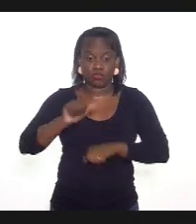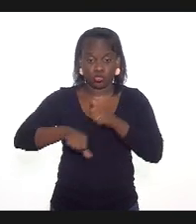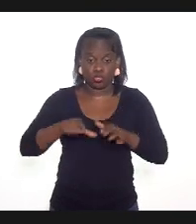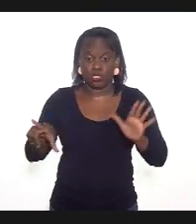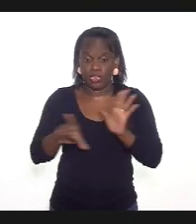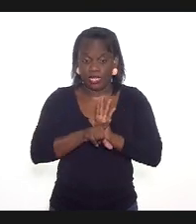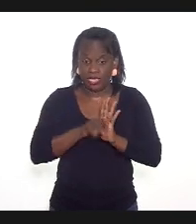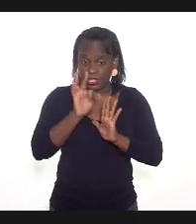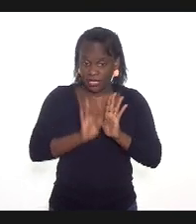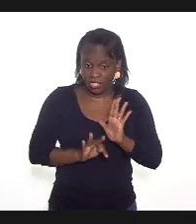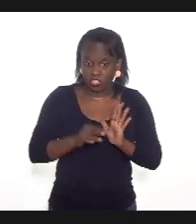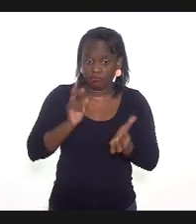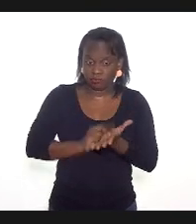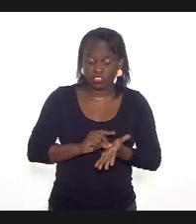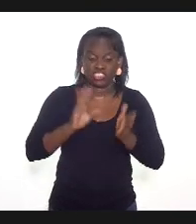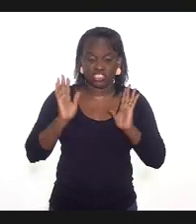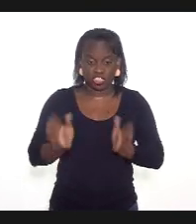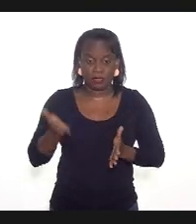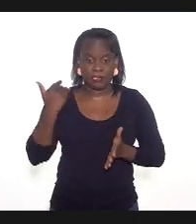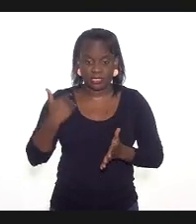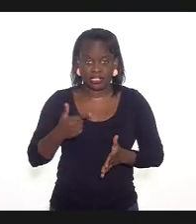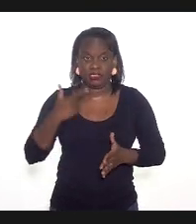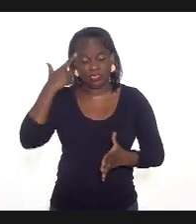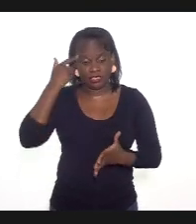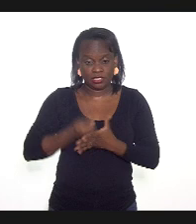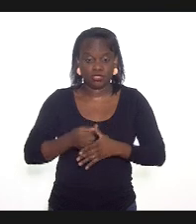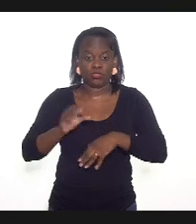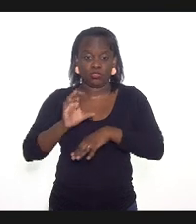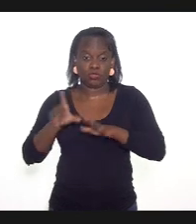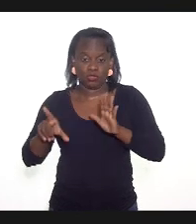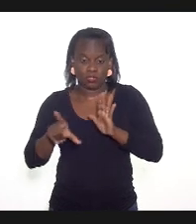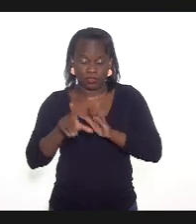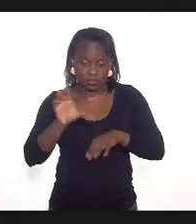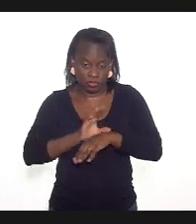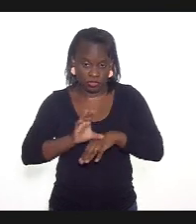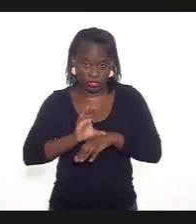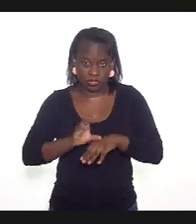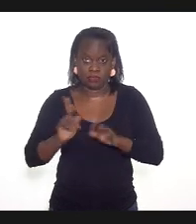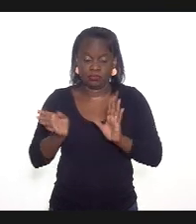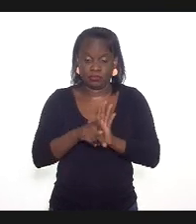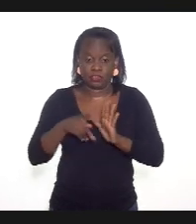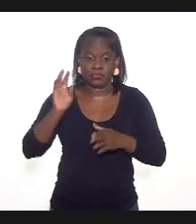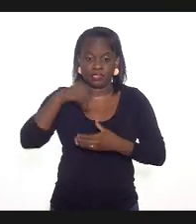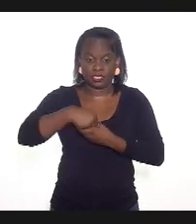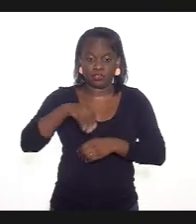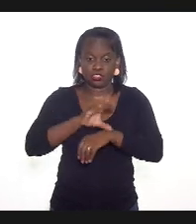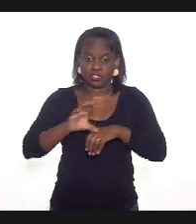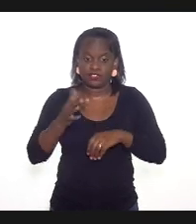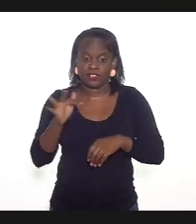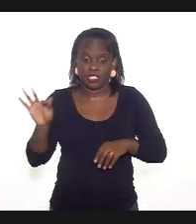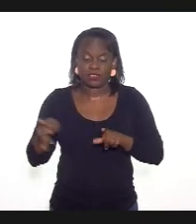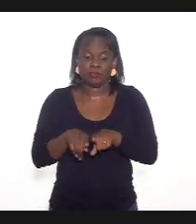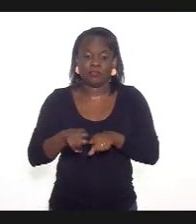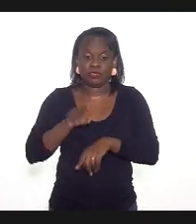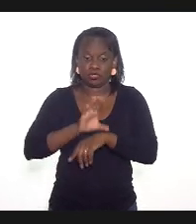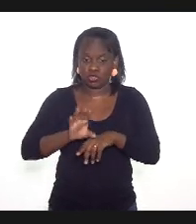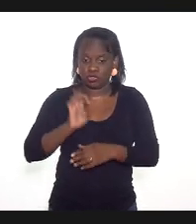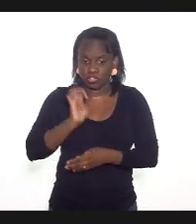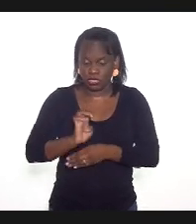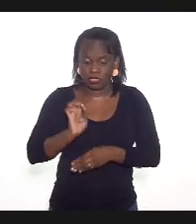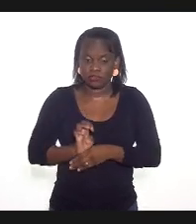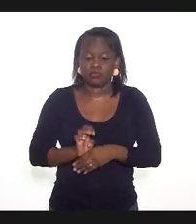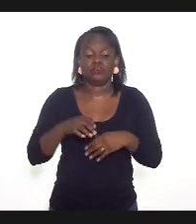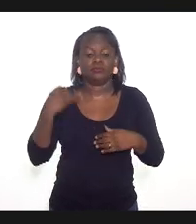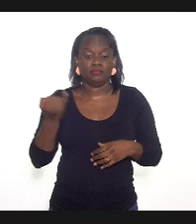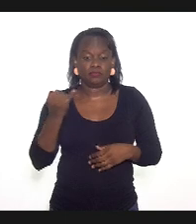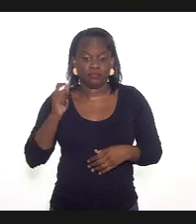lei original, que já teve um parecer pela constitucionalidade no seio da Constituição Federal ou da própria Constituição do Estado, é